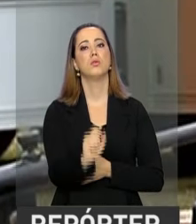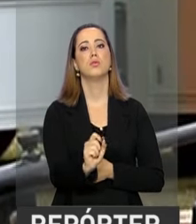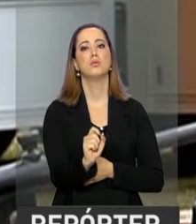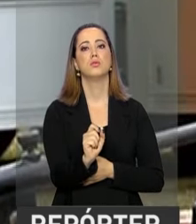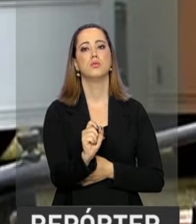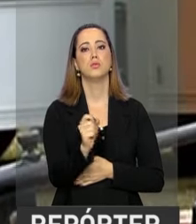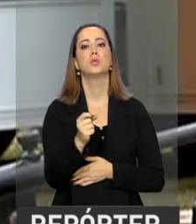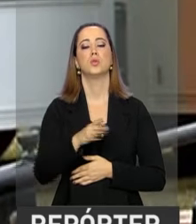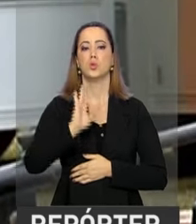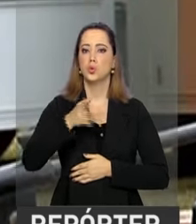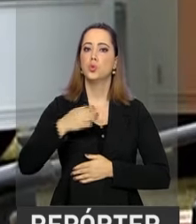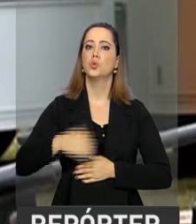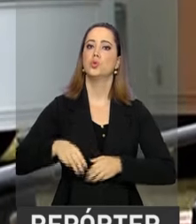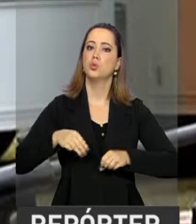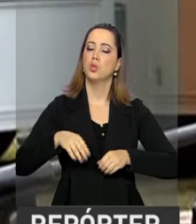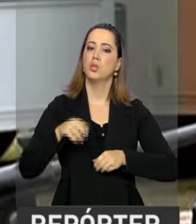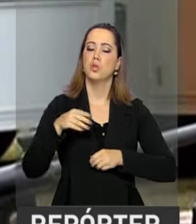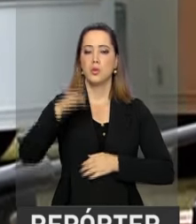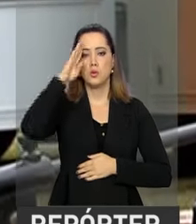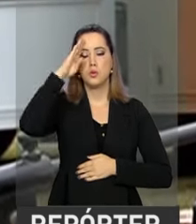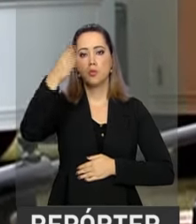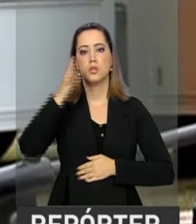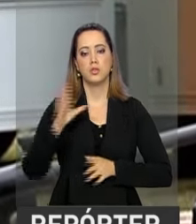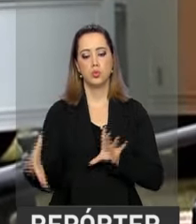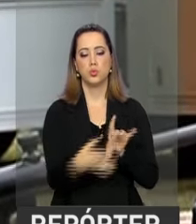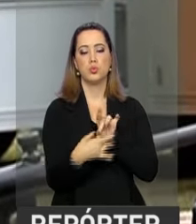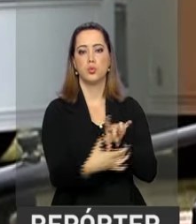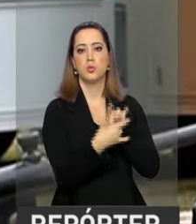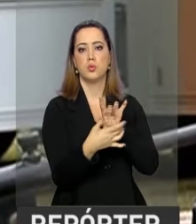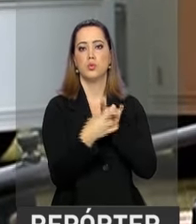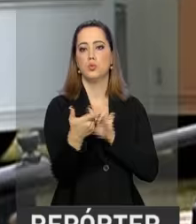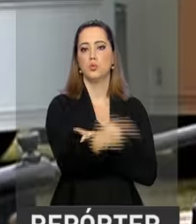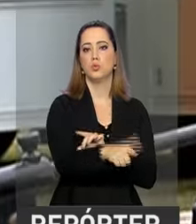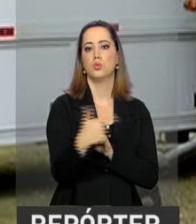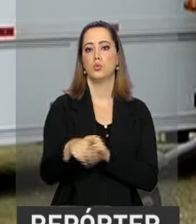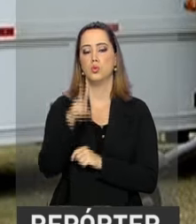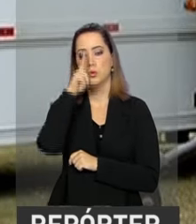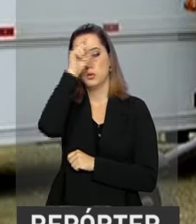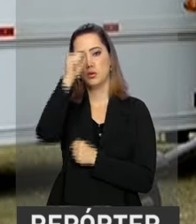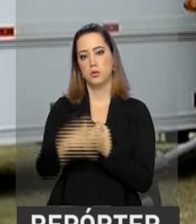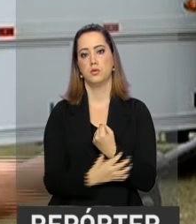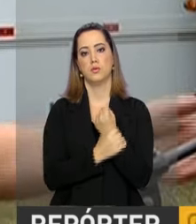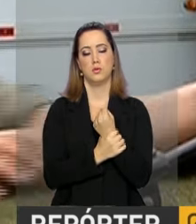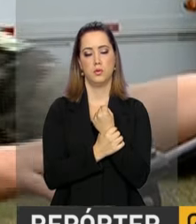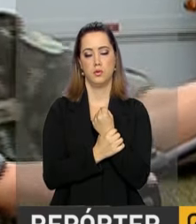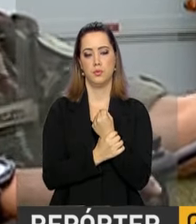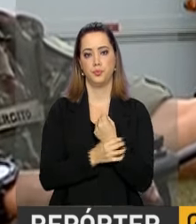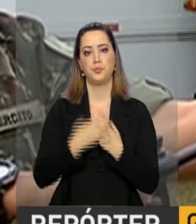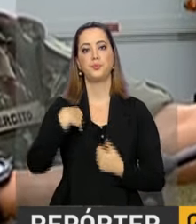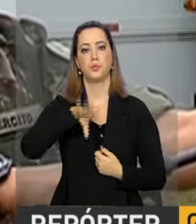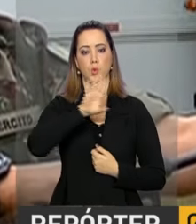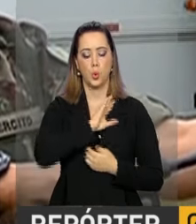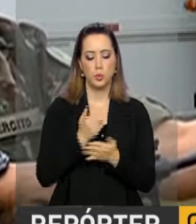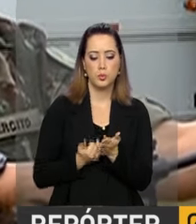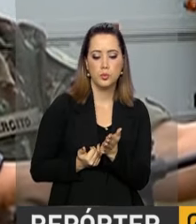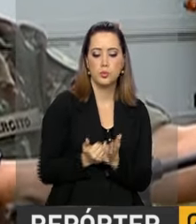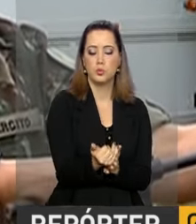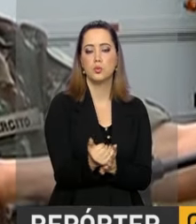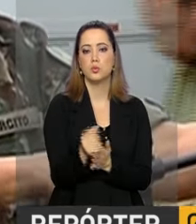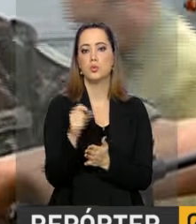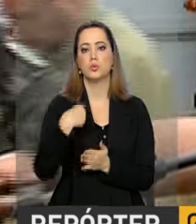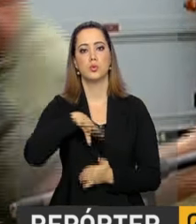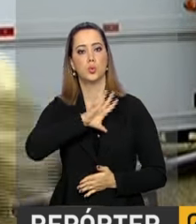estão preparadas para agir de maneira integrada com outras forças de segurança. Nós continuamos com todos